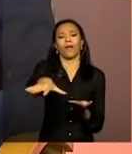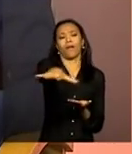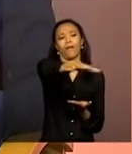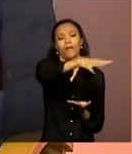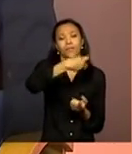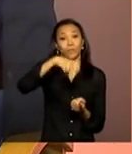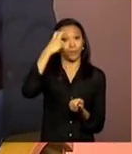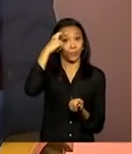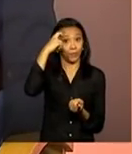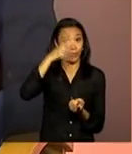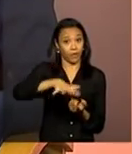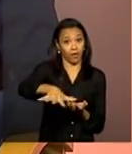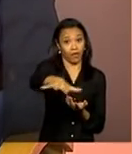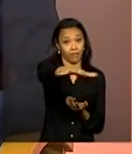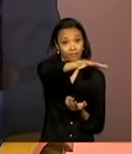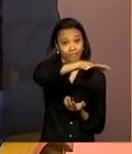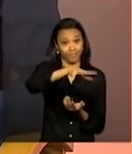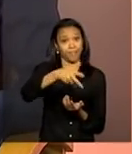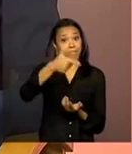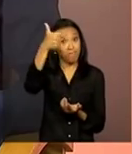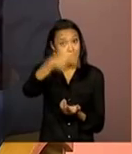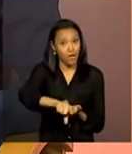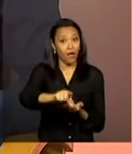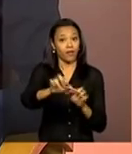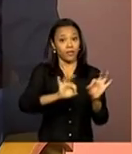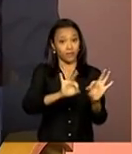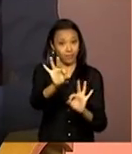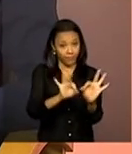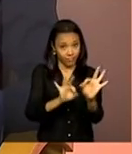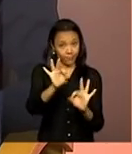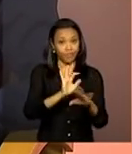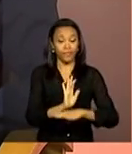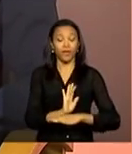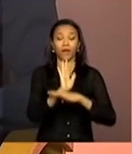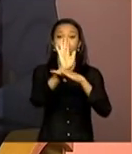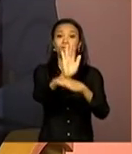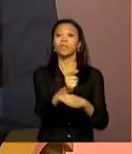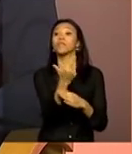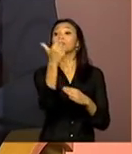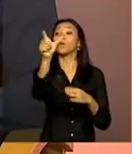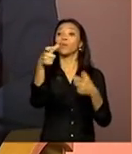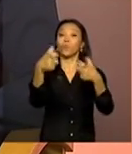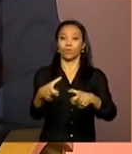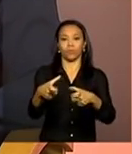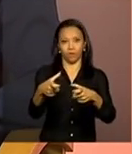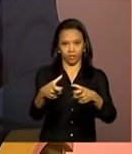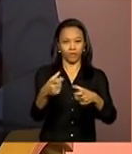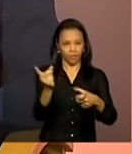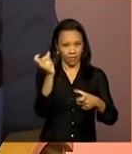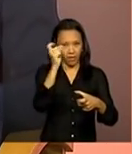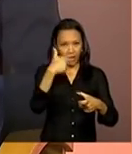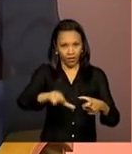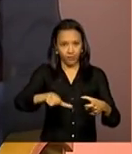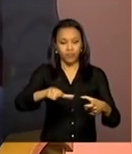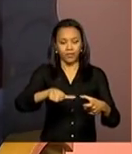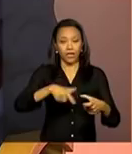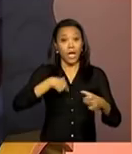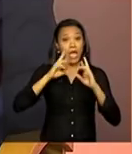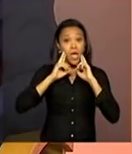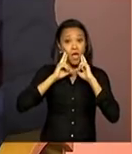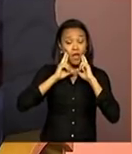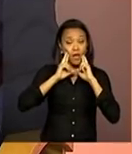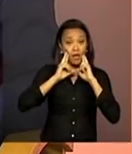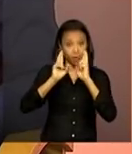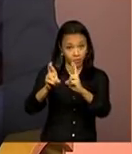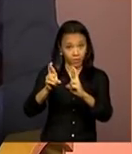local n você tem que se preparar muito mais para ir fazer um atendimento numa outra comunidade né respeitar para